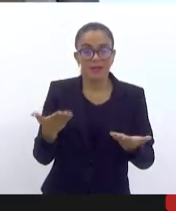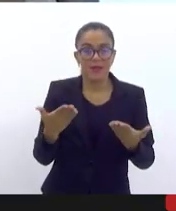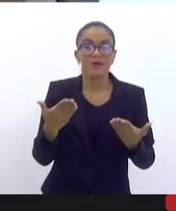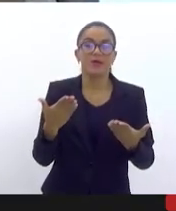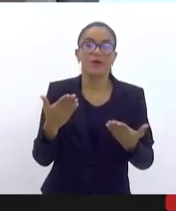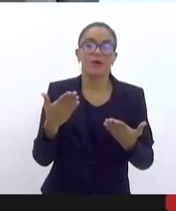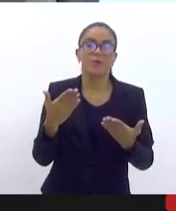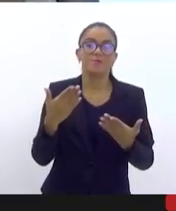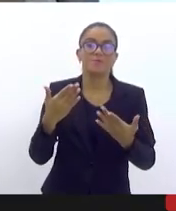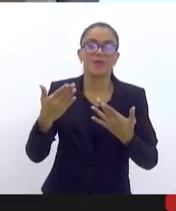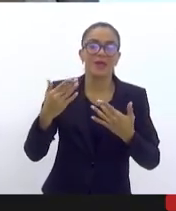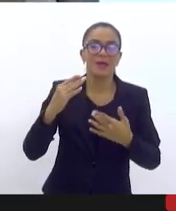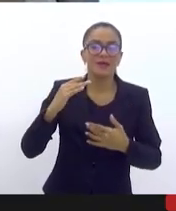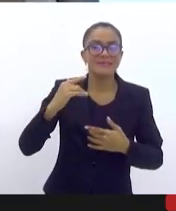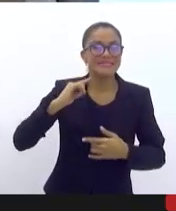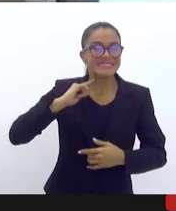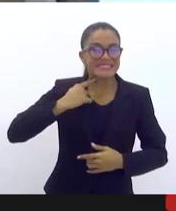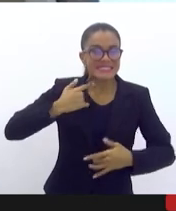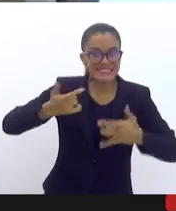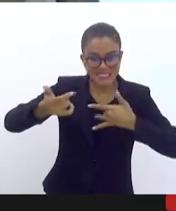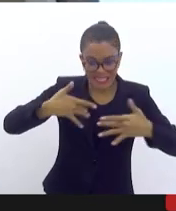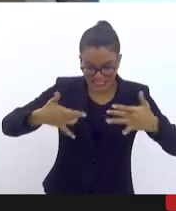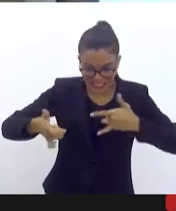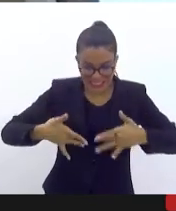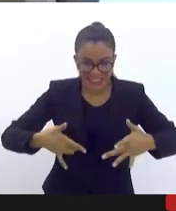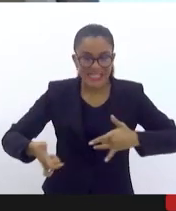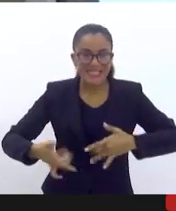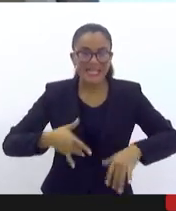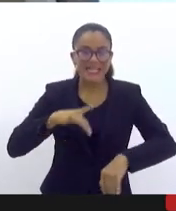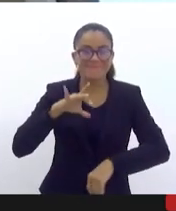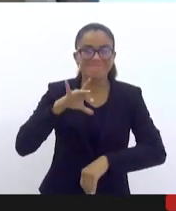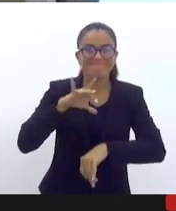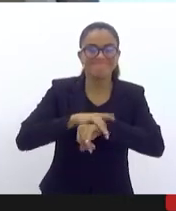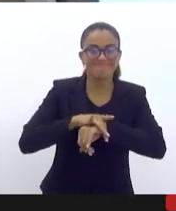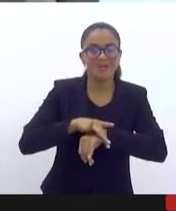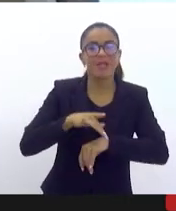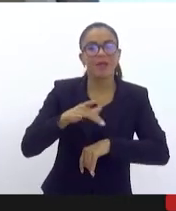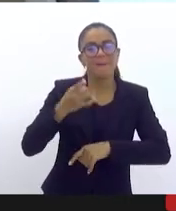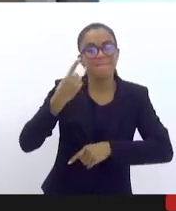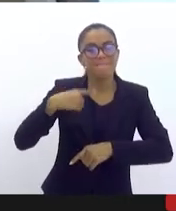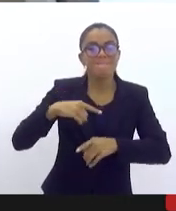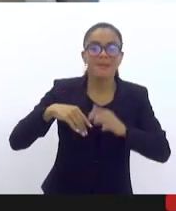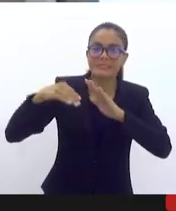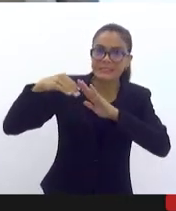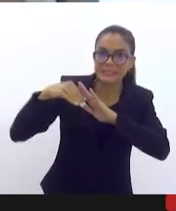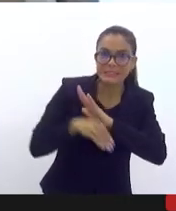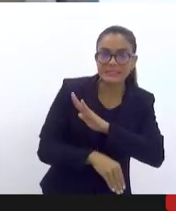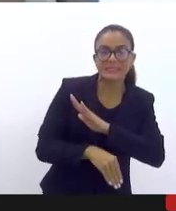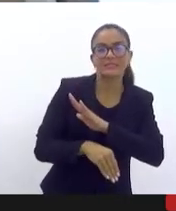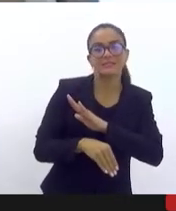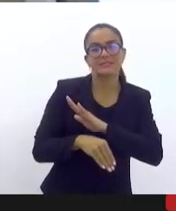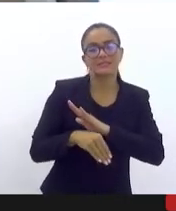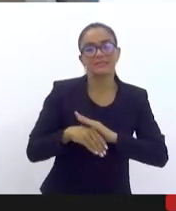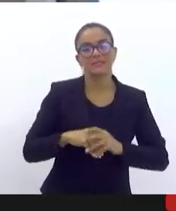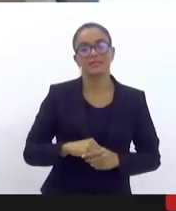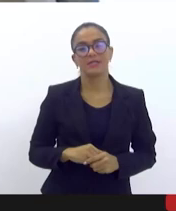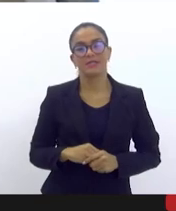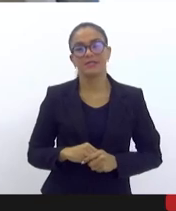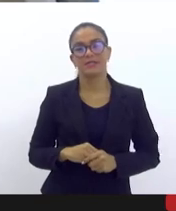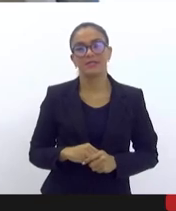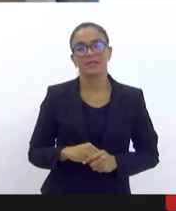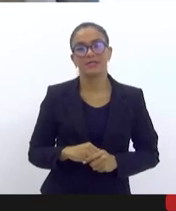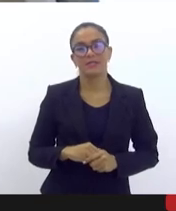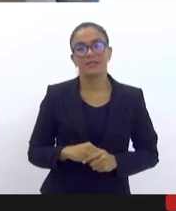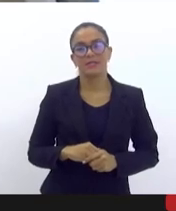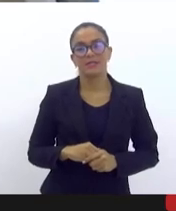intoxicações agudas muito mais intensas do que a gente vinha observando para maconha né